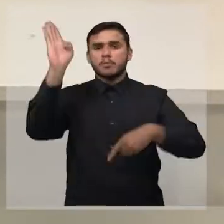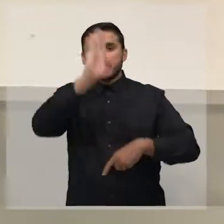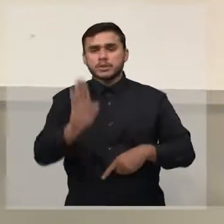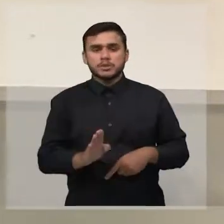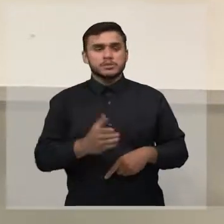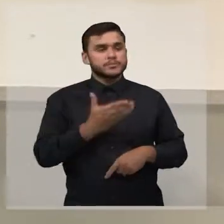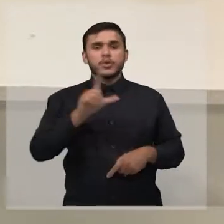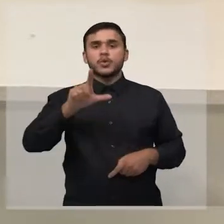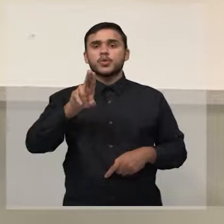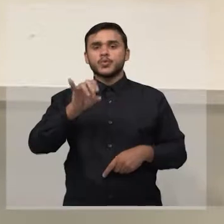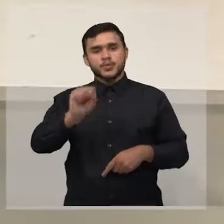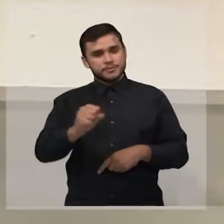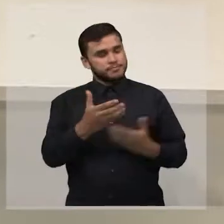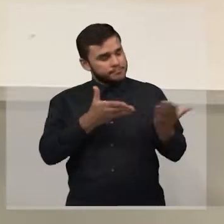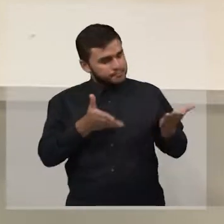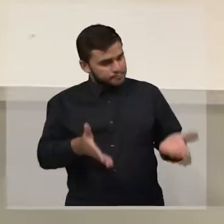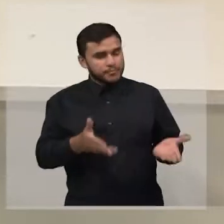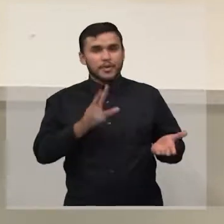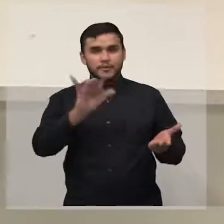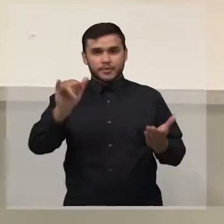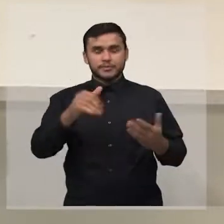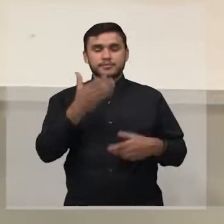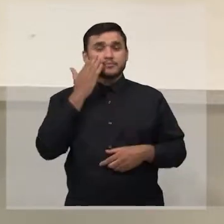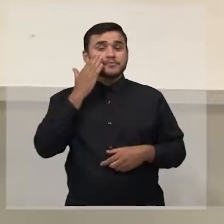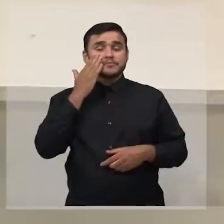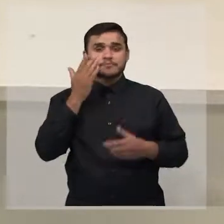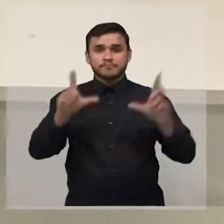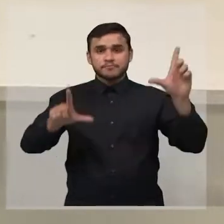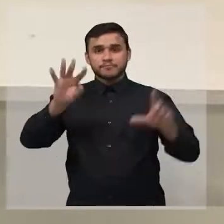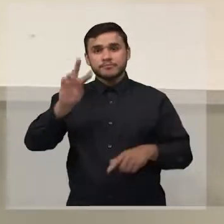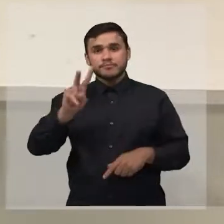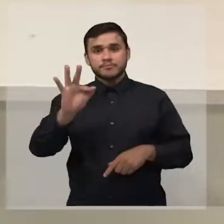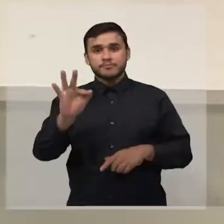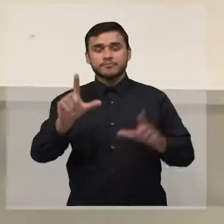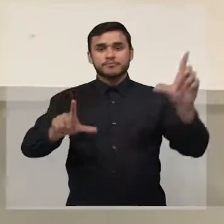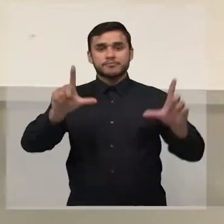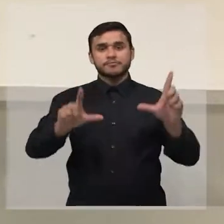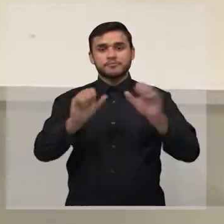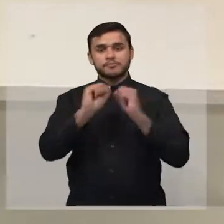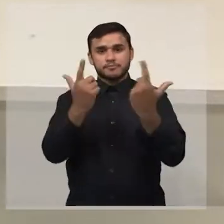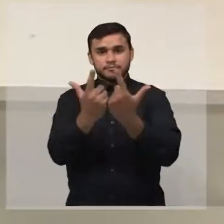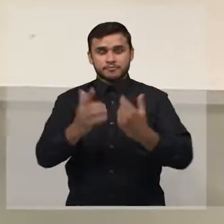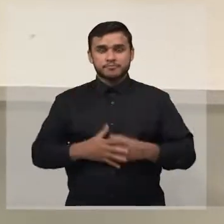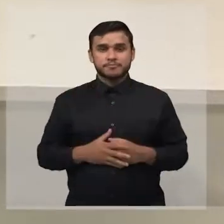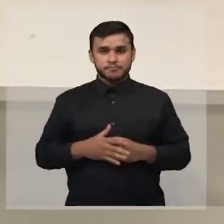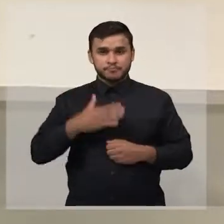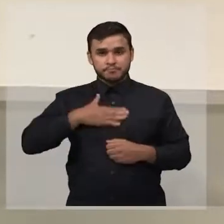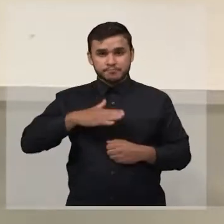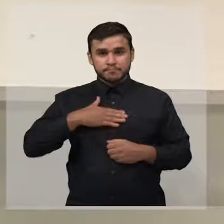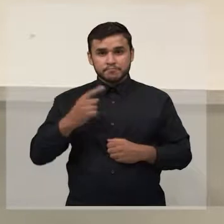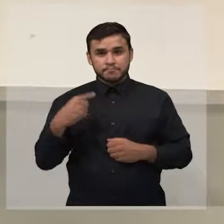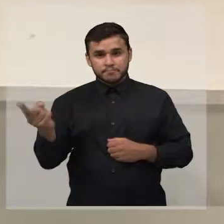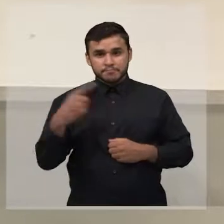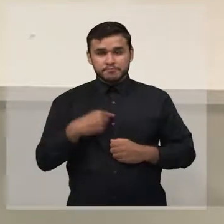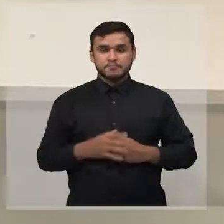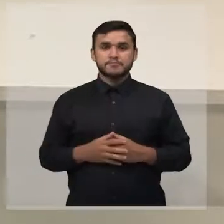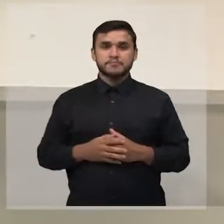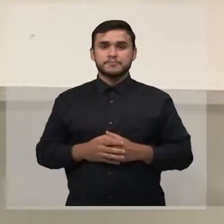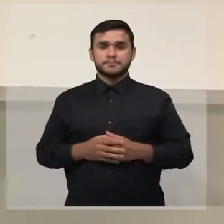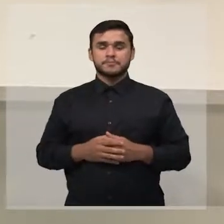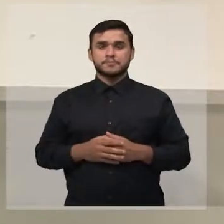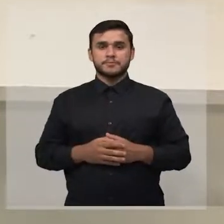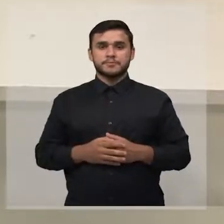estaremos debatendo com o consultor político Luiz Cláudio Ferreira Barbosa. Estamos para a TV Fortaleza e também para a TV Assembleia. Nós